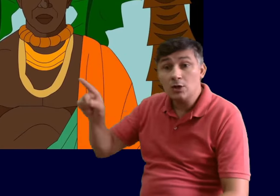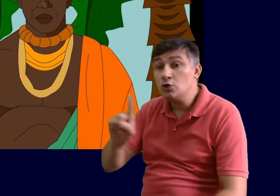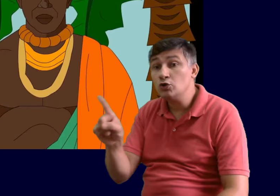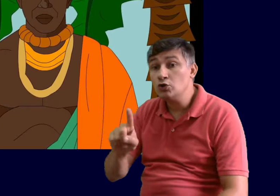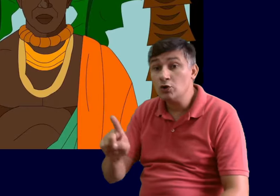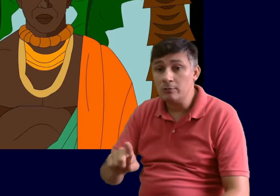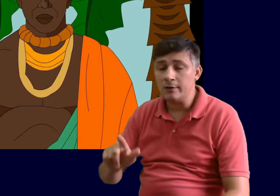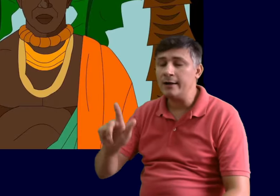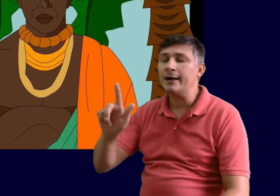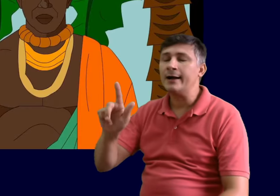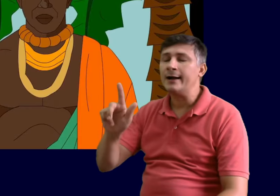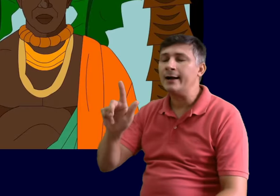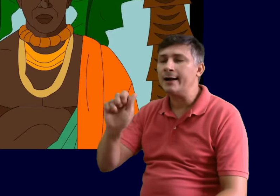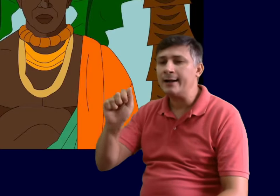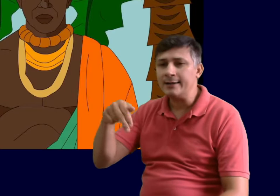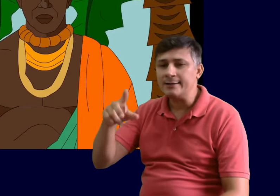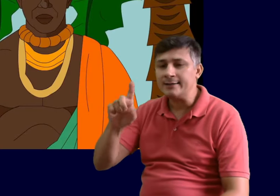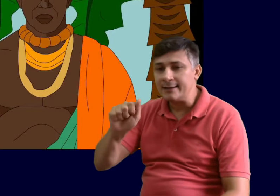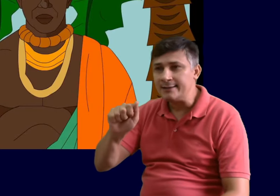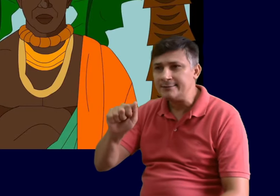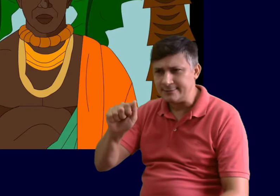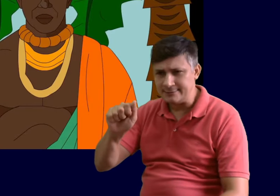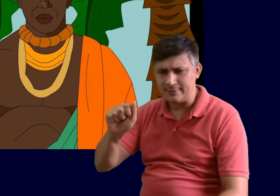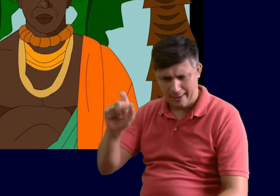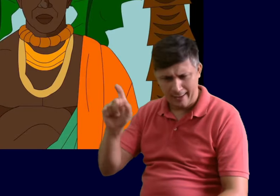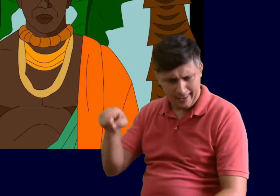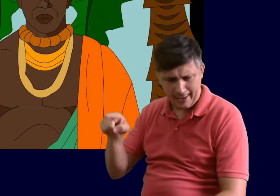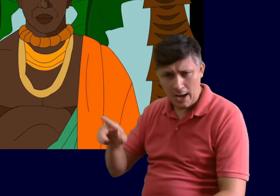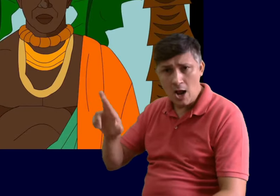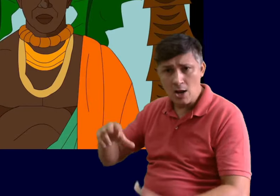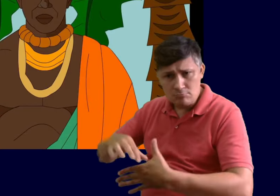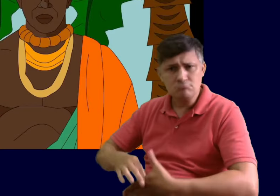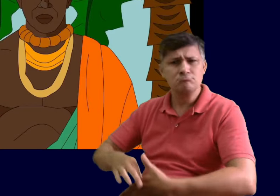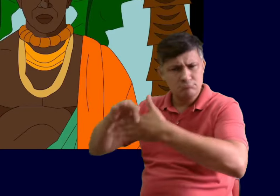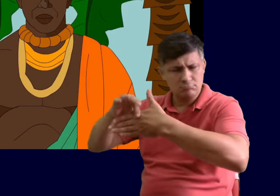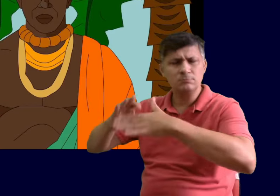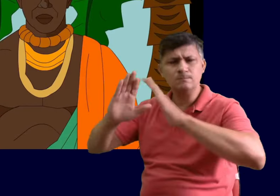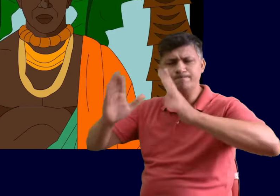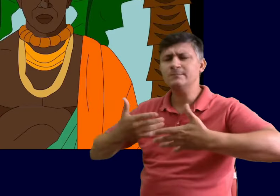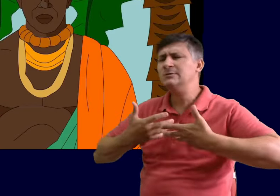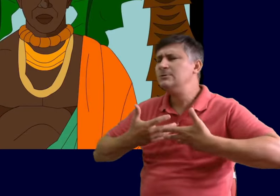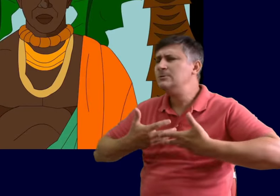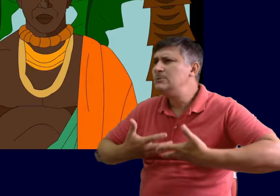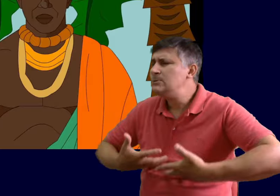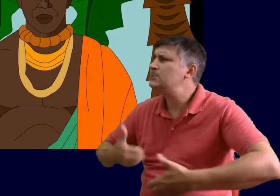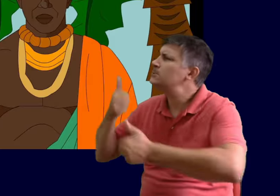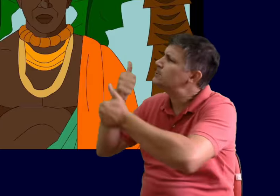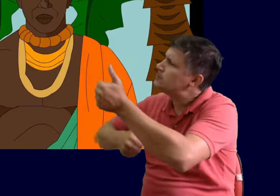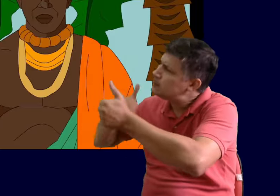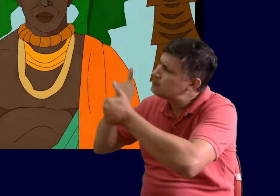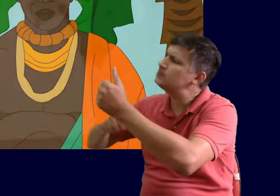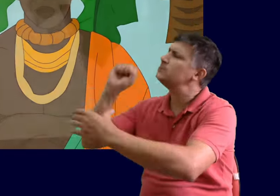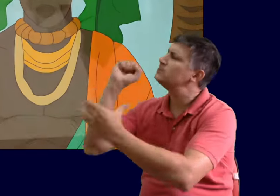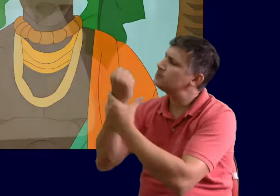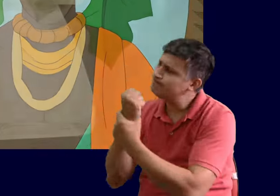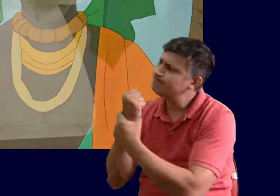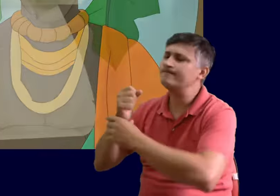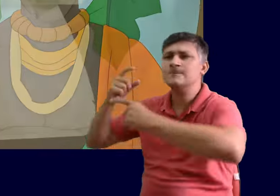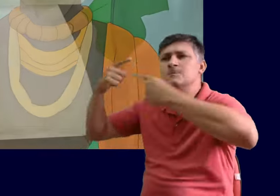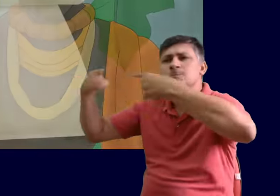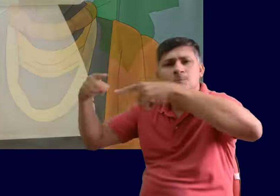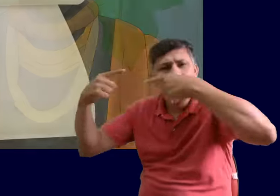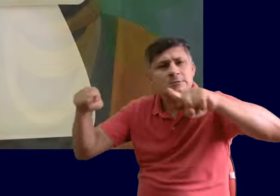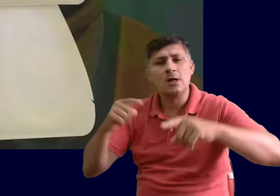era Gangazumba. Porém, este líder já estava cansado de tantas lutas para defender o Quilombo